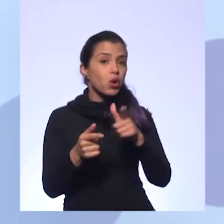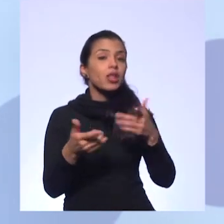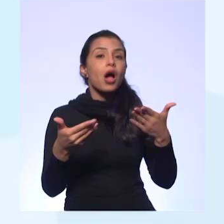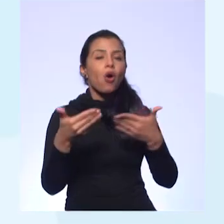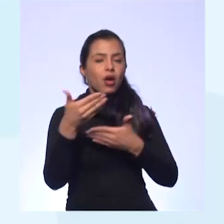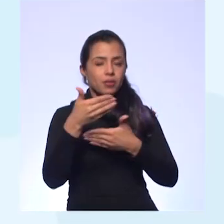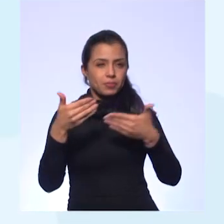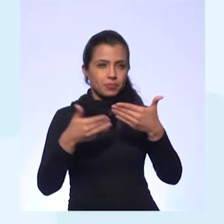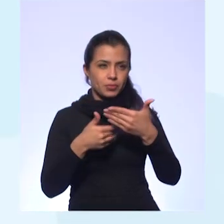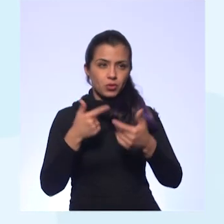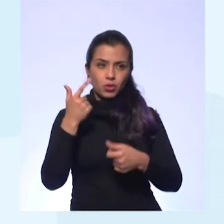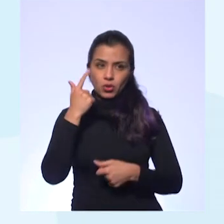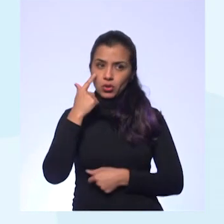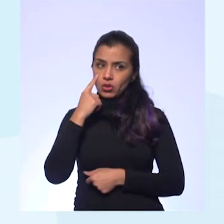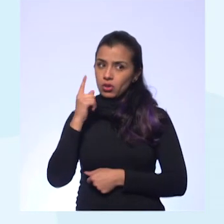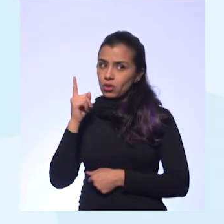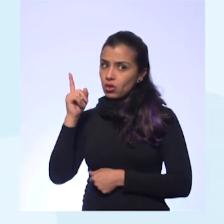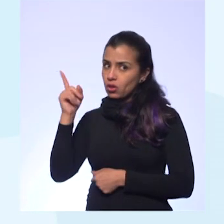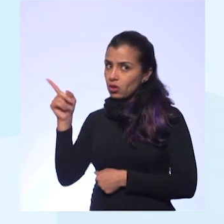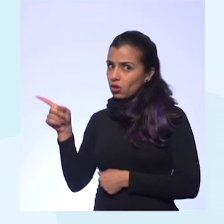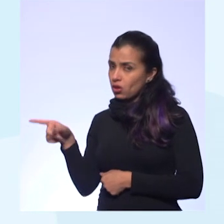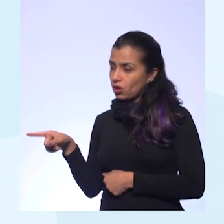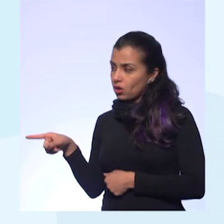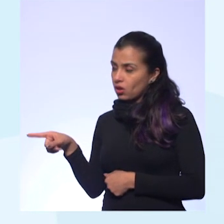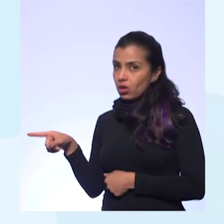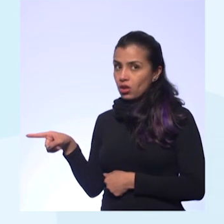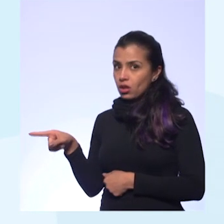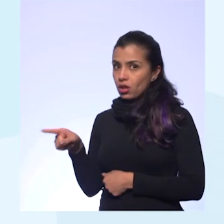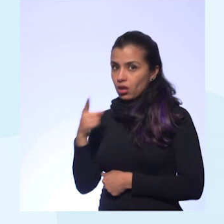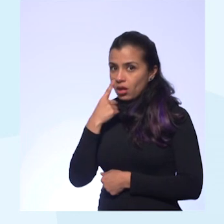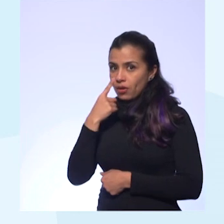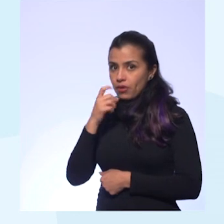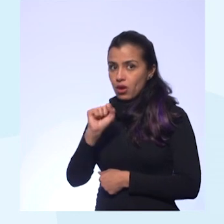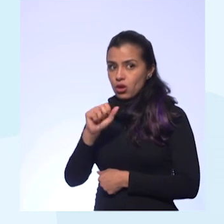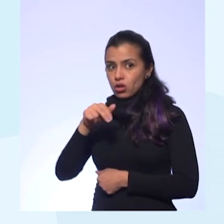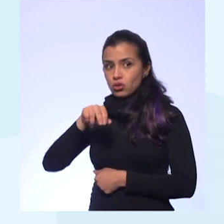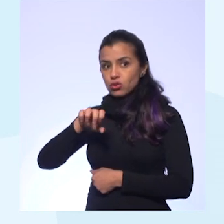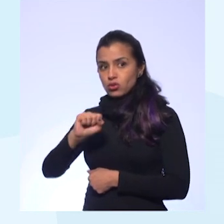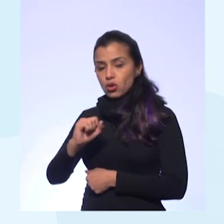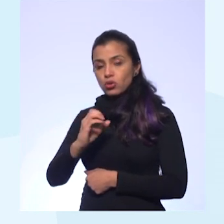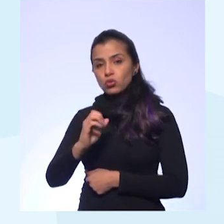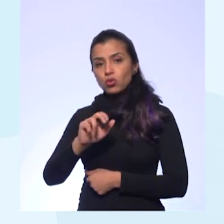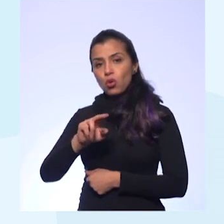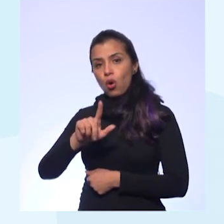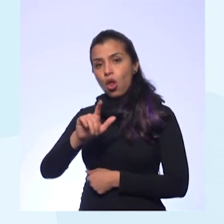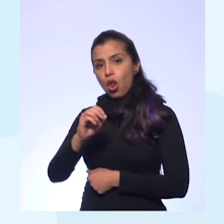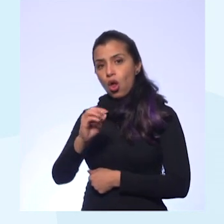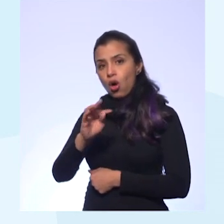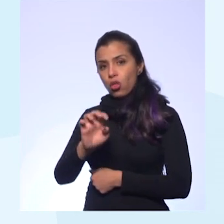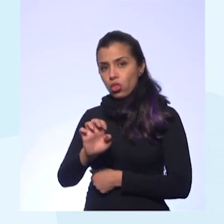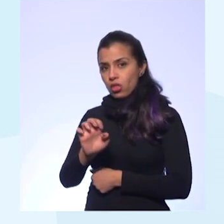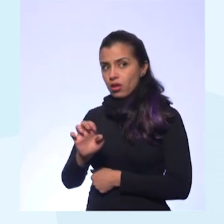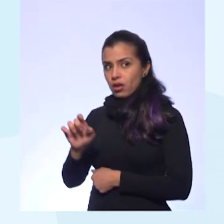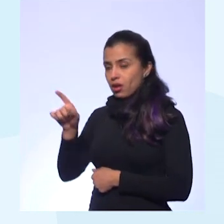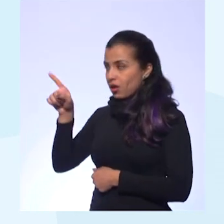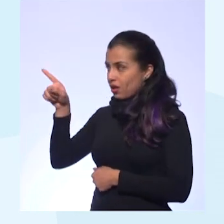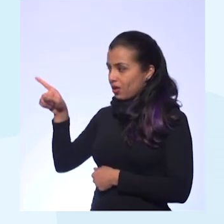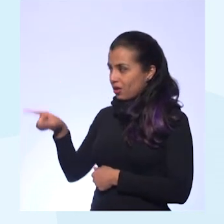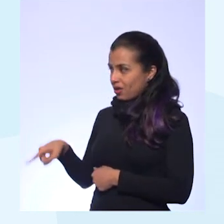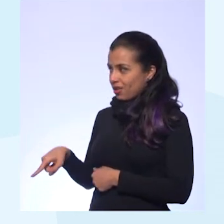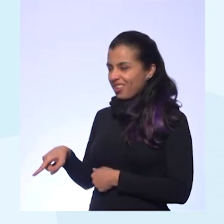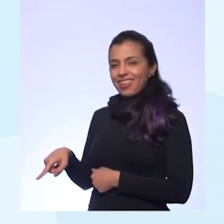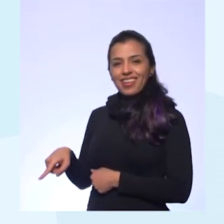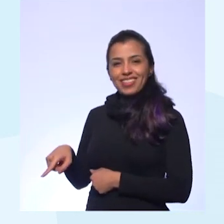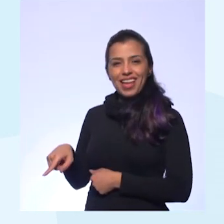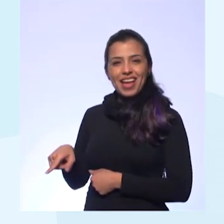botar novamente a imagem do exercício. Olha aí, o sans-culotte, né? Sans-culotte significa sem calça, mas não é